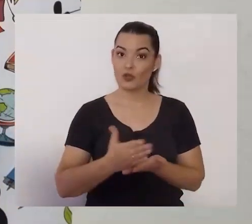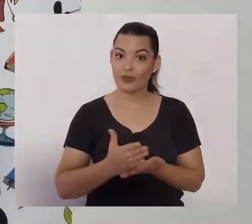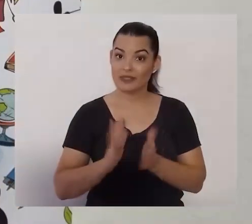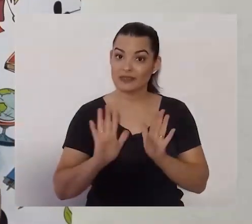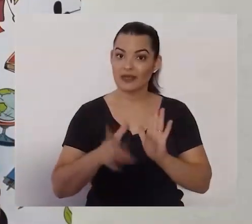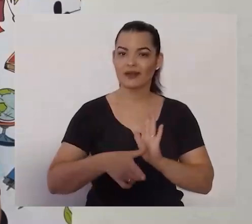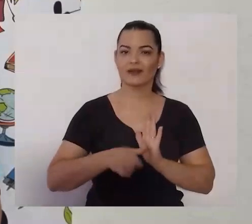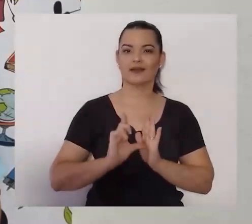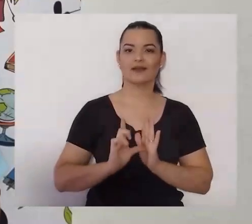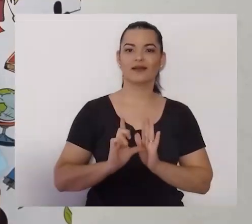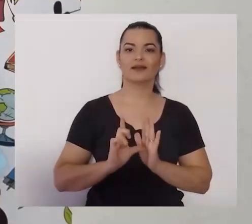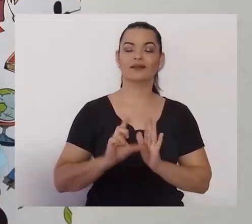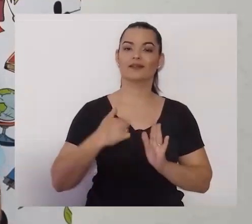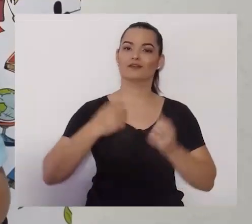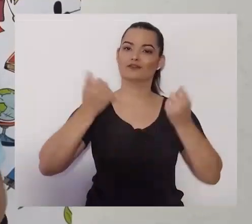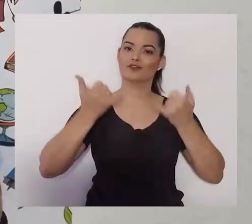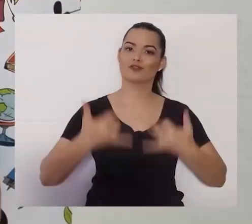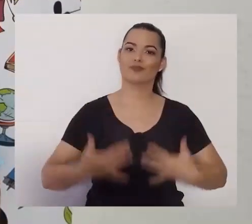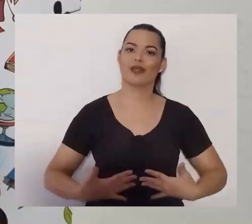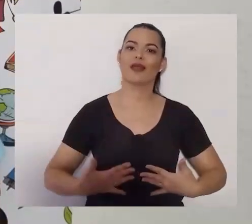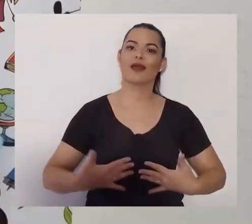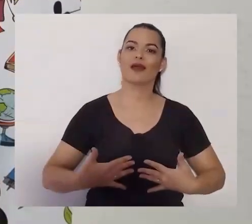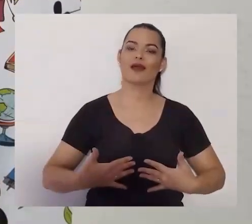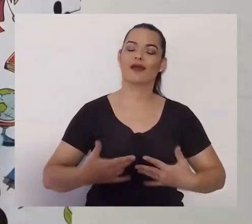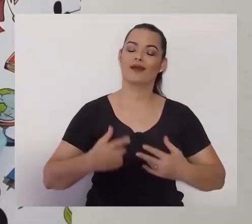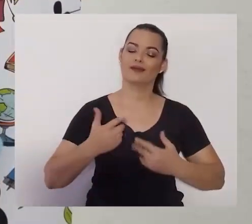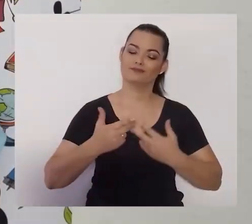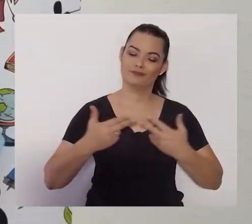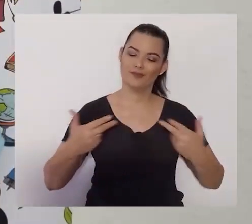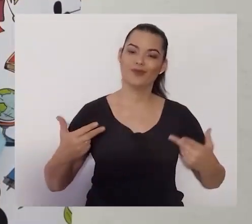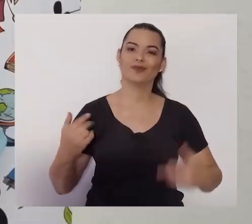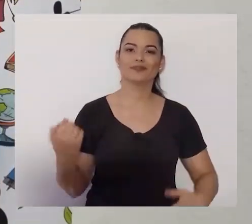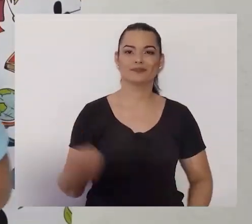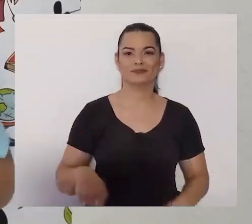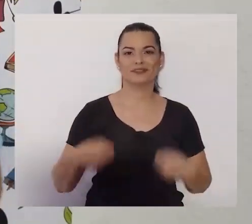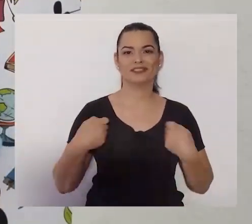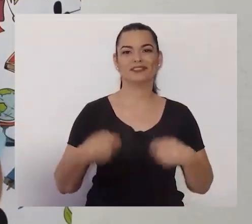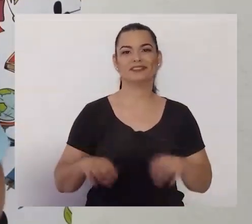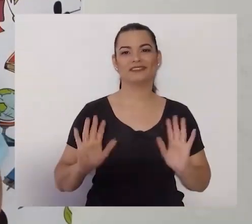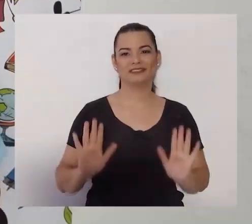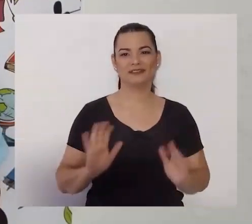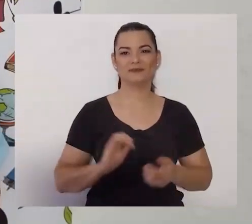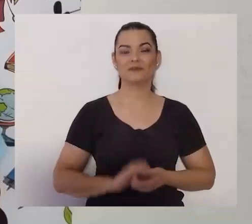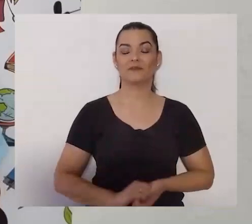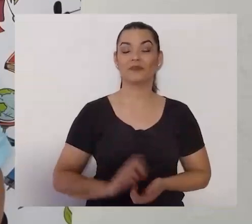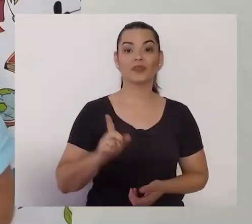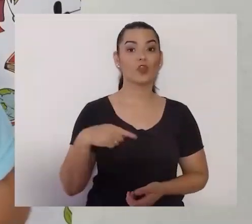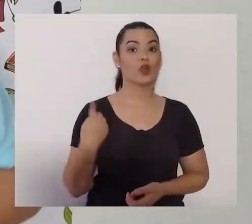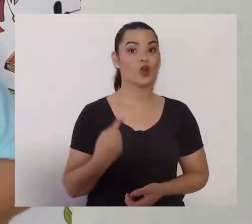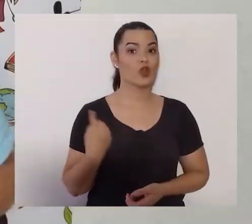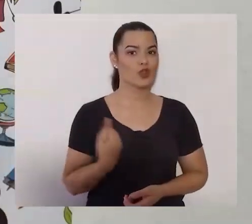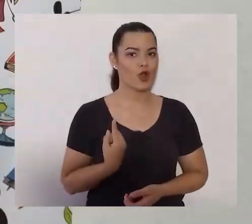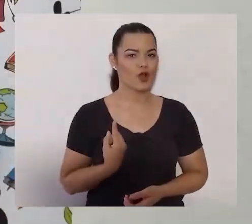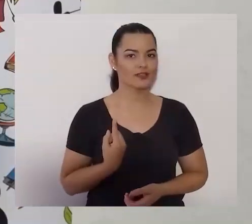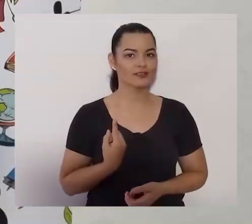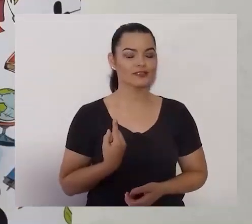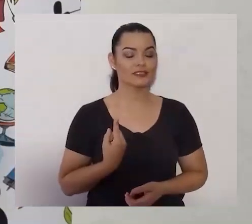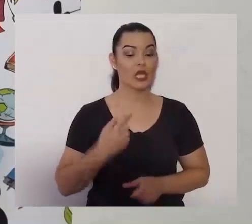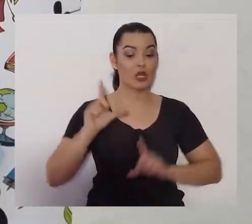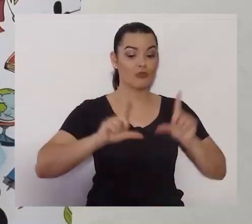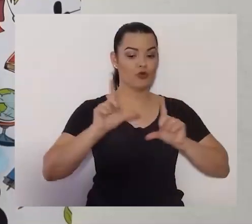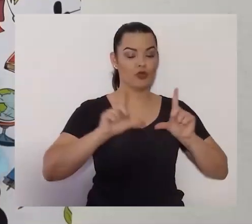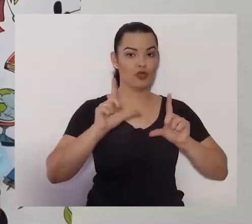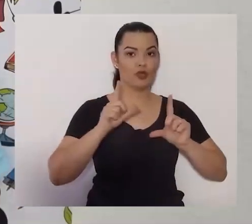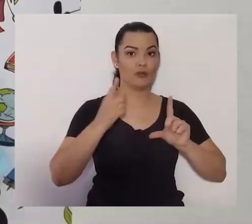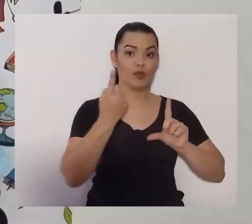começarmos, a Pro precisa explicar uma coisinha para vocês. Nós não tivemos no último programa